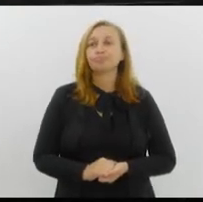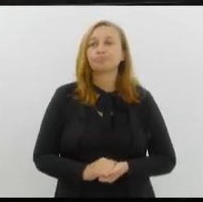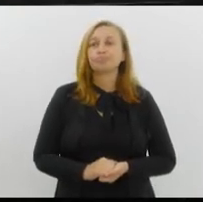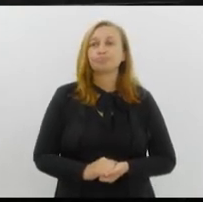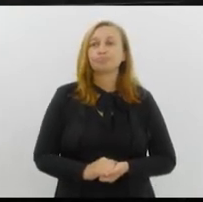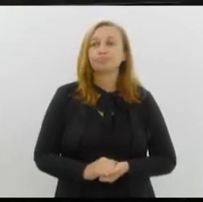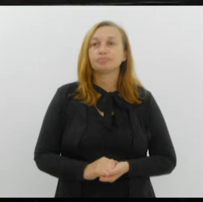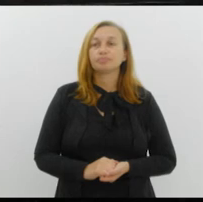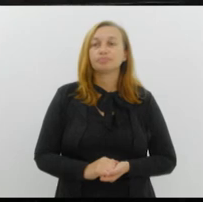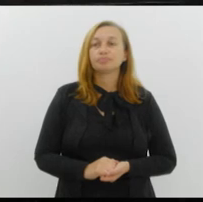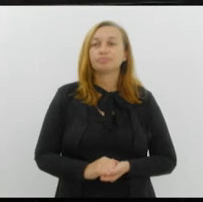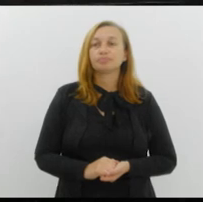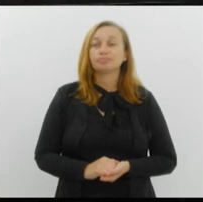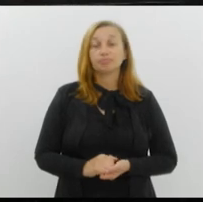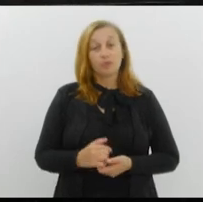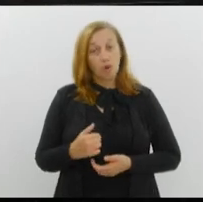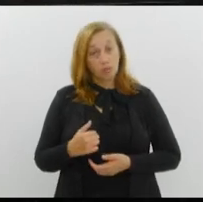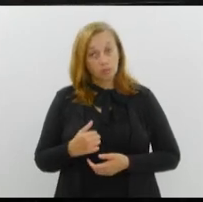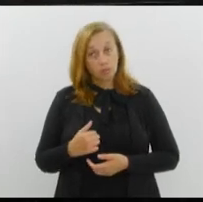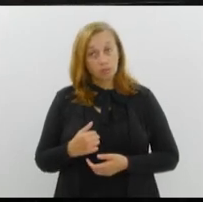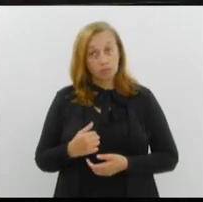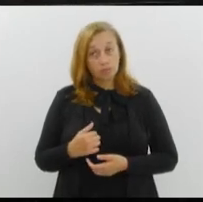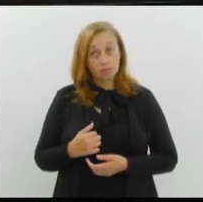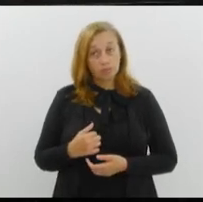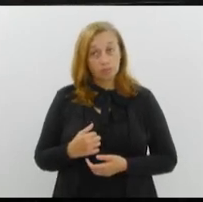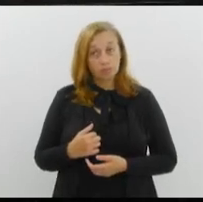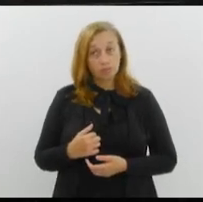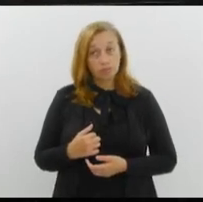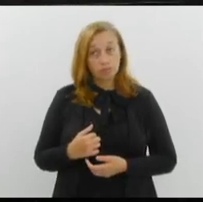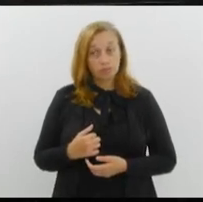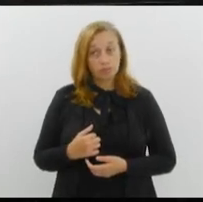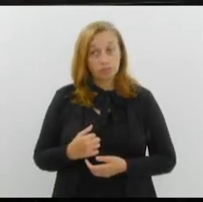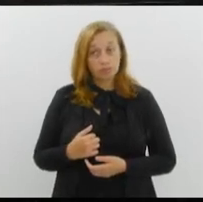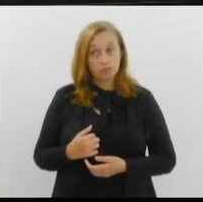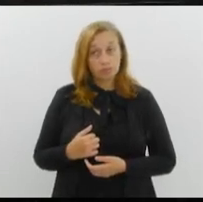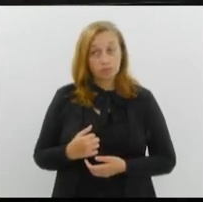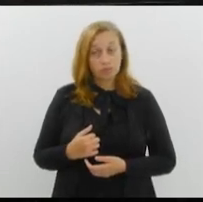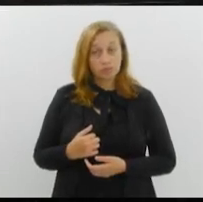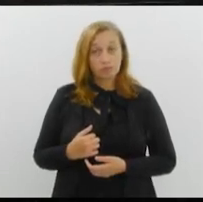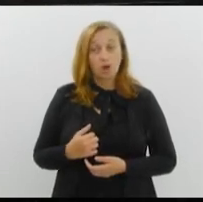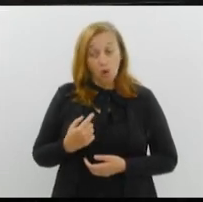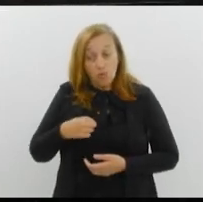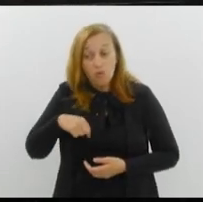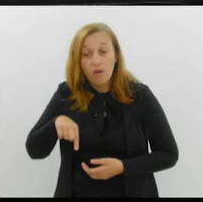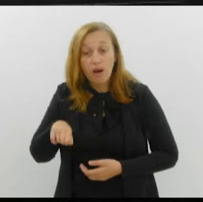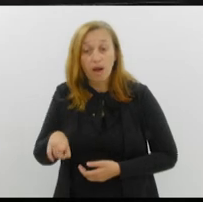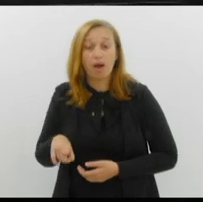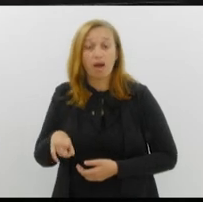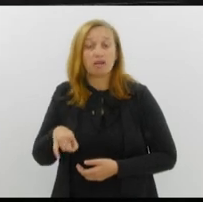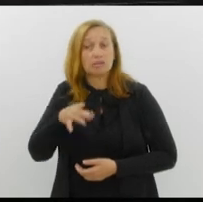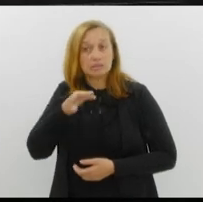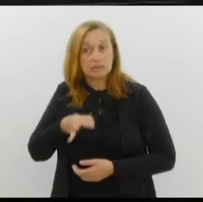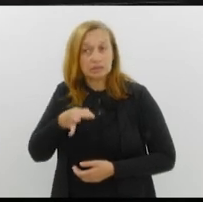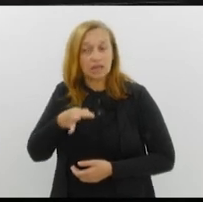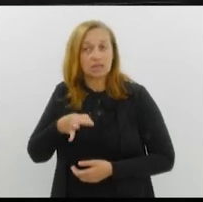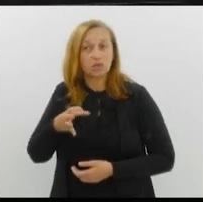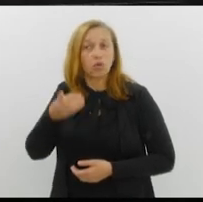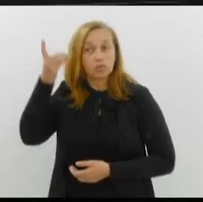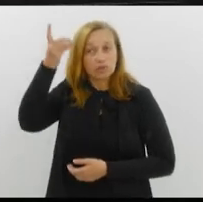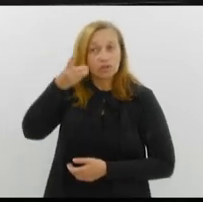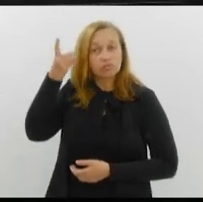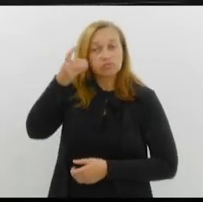E eu fiz absoluta questão que estava lá como